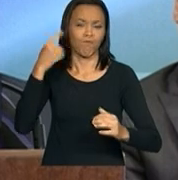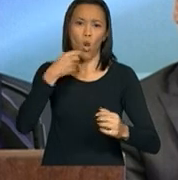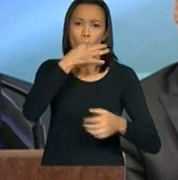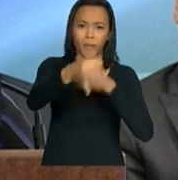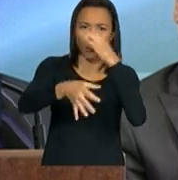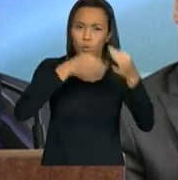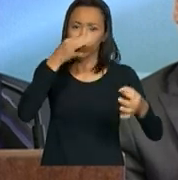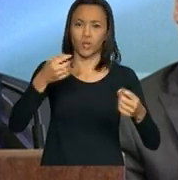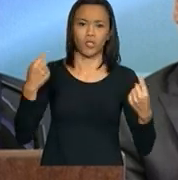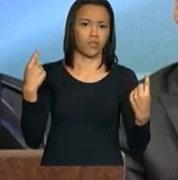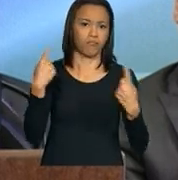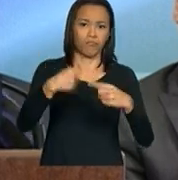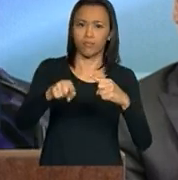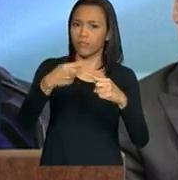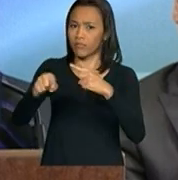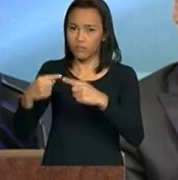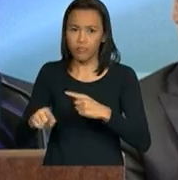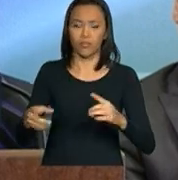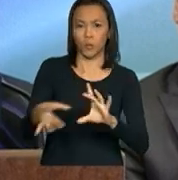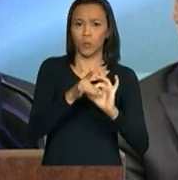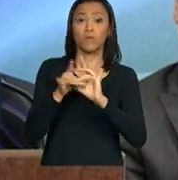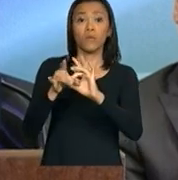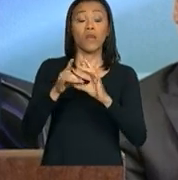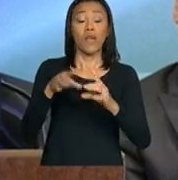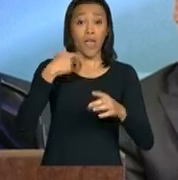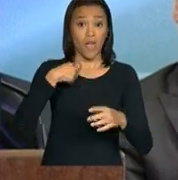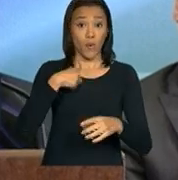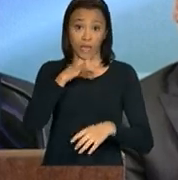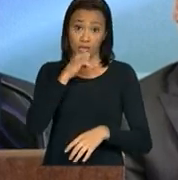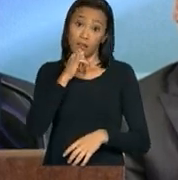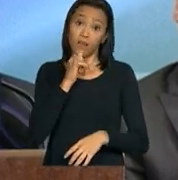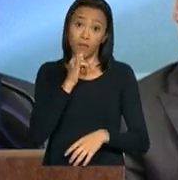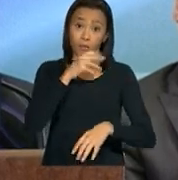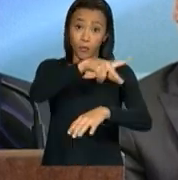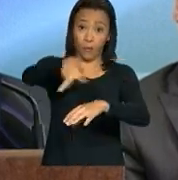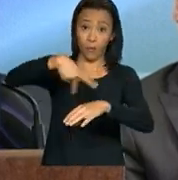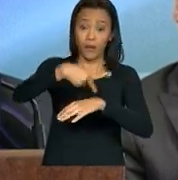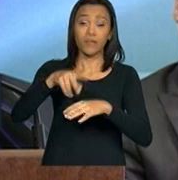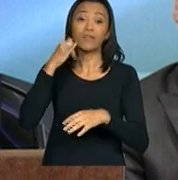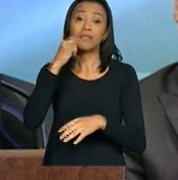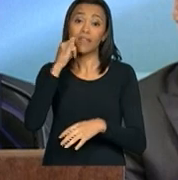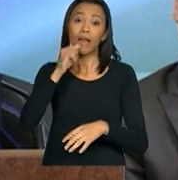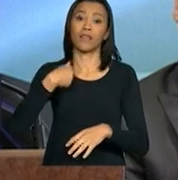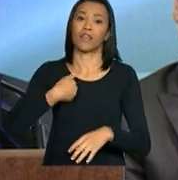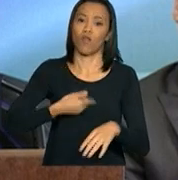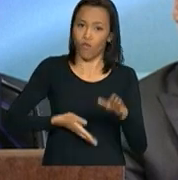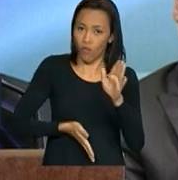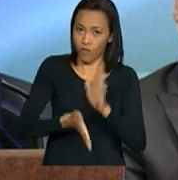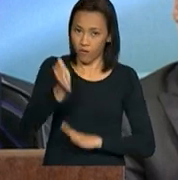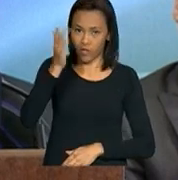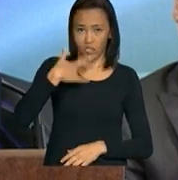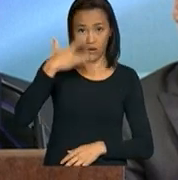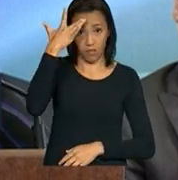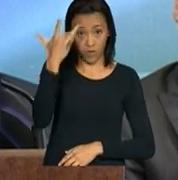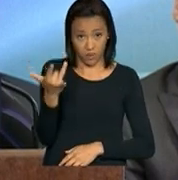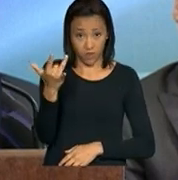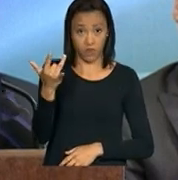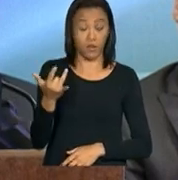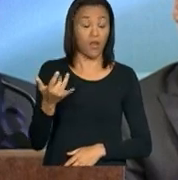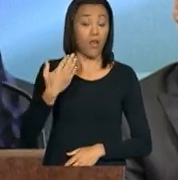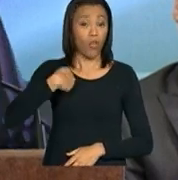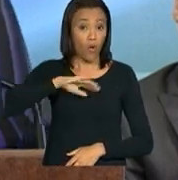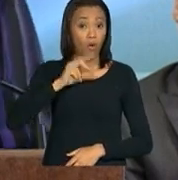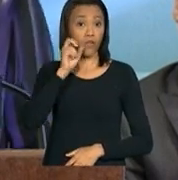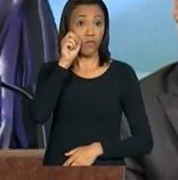isso na Itália esse país no qual eu me dirijo eh amanhã nós vemos